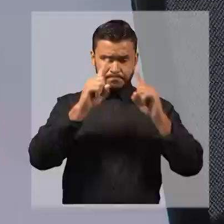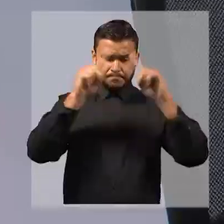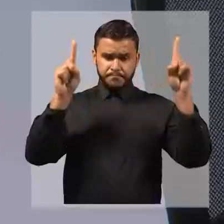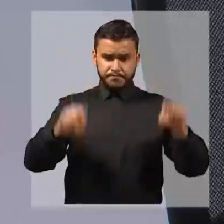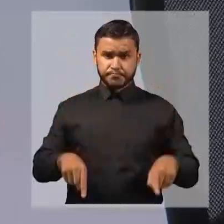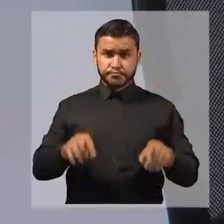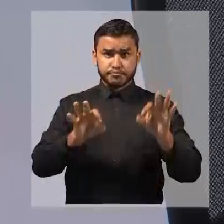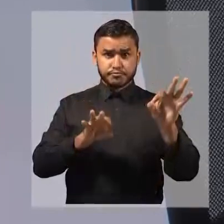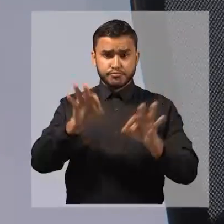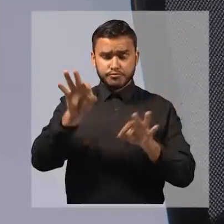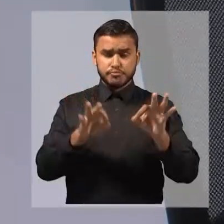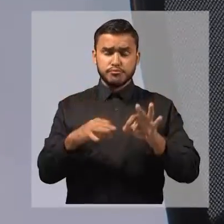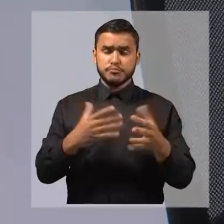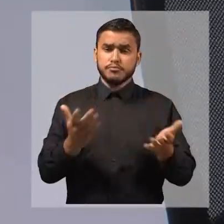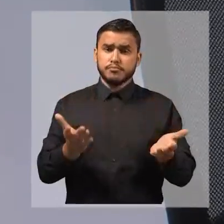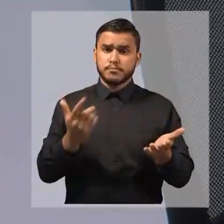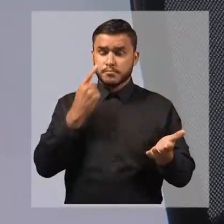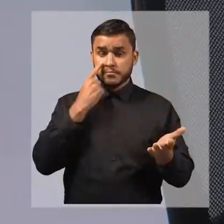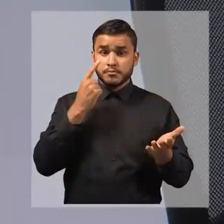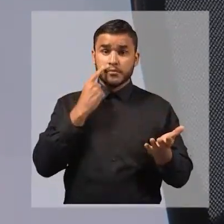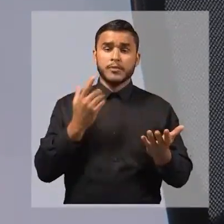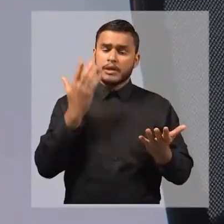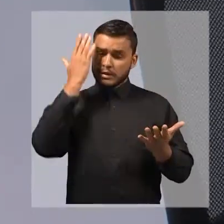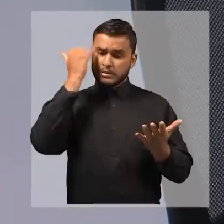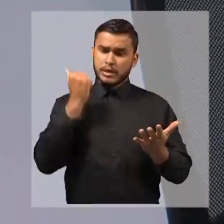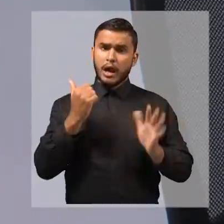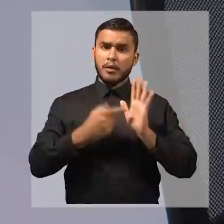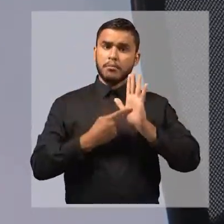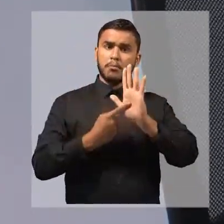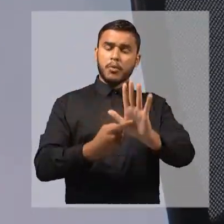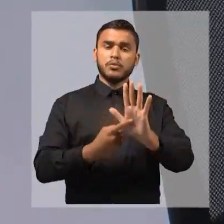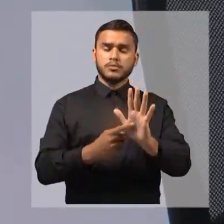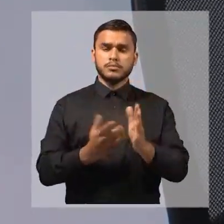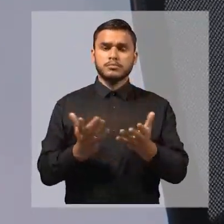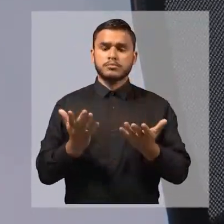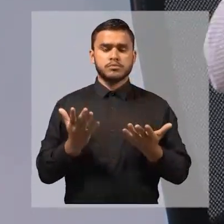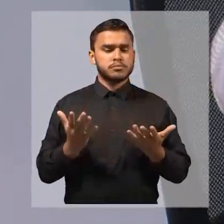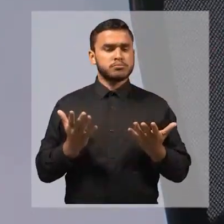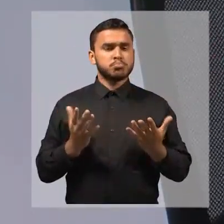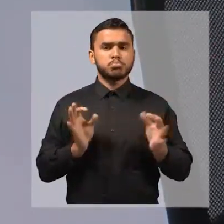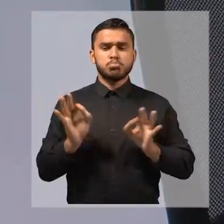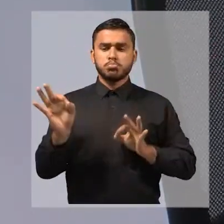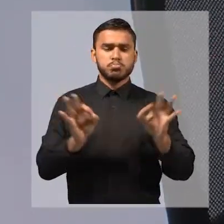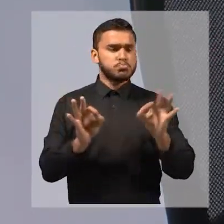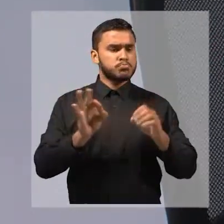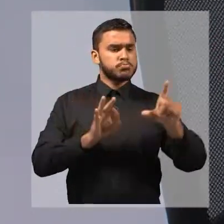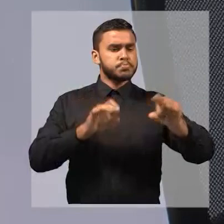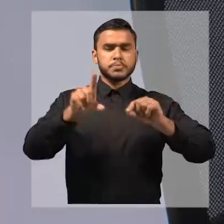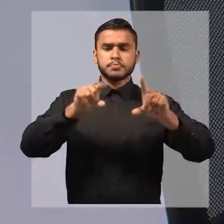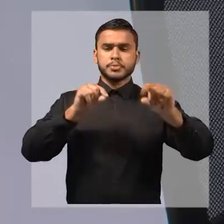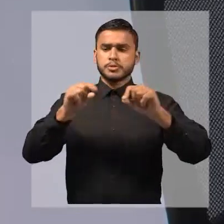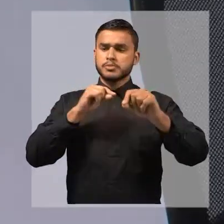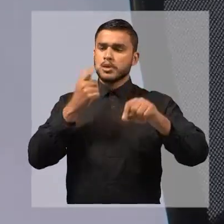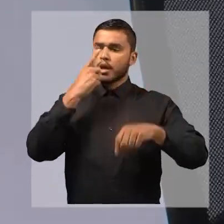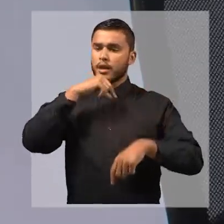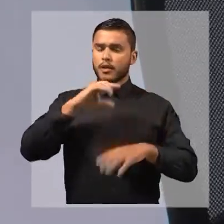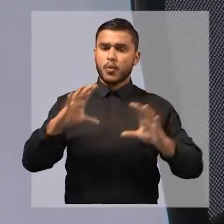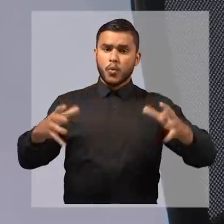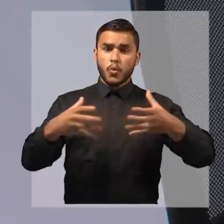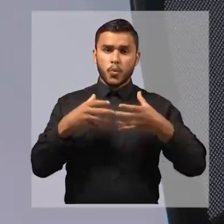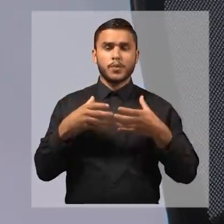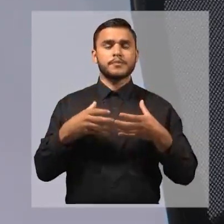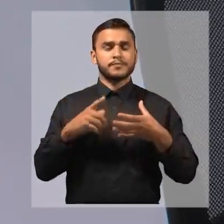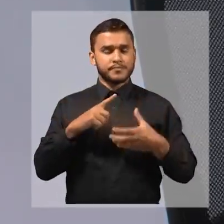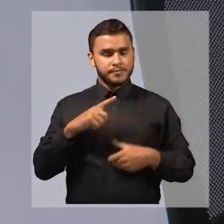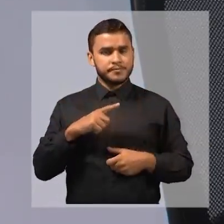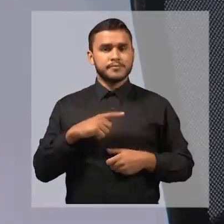si. Mas o projeto existia, então a partir daí você pode negociar com o seu apoio, monta o seu gabinete, né, em